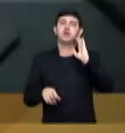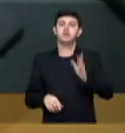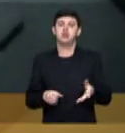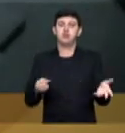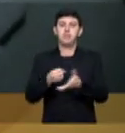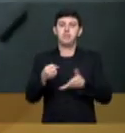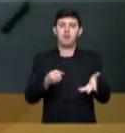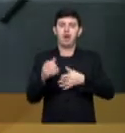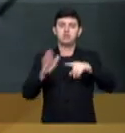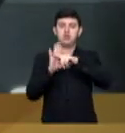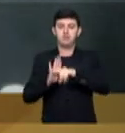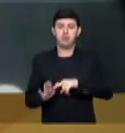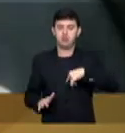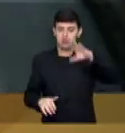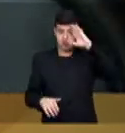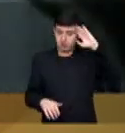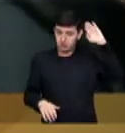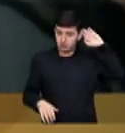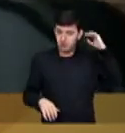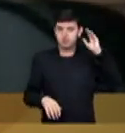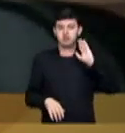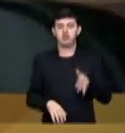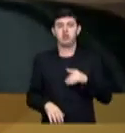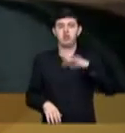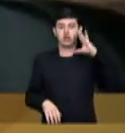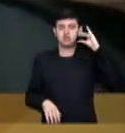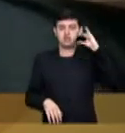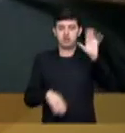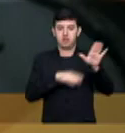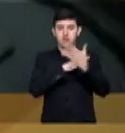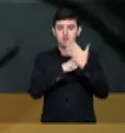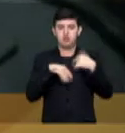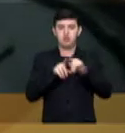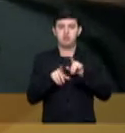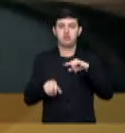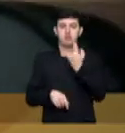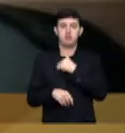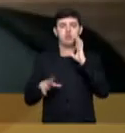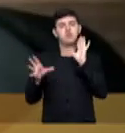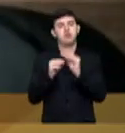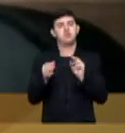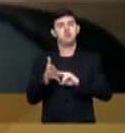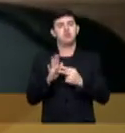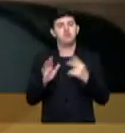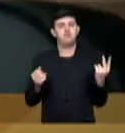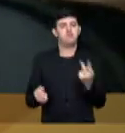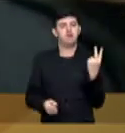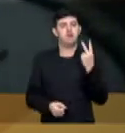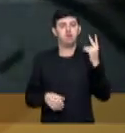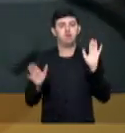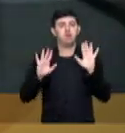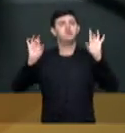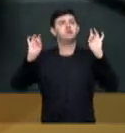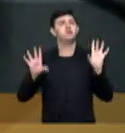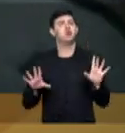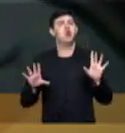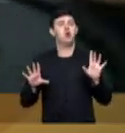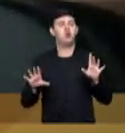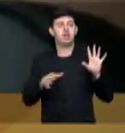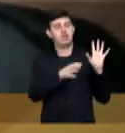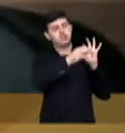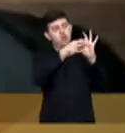evidências científicas, expressão de extremo valor, não só